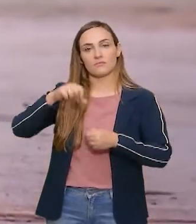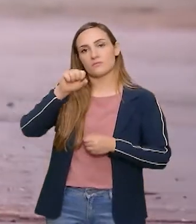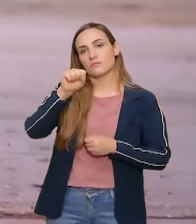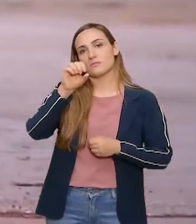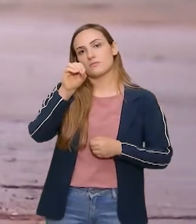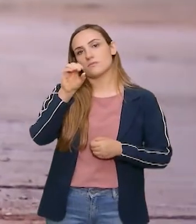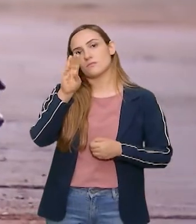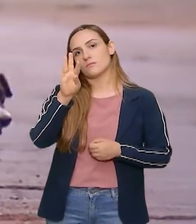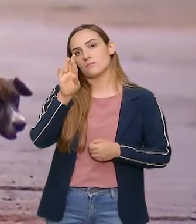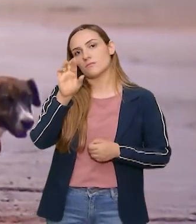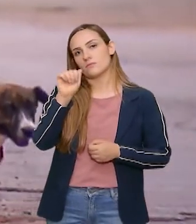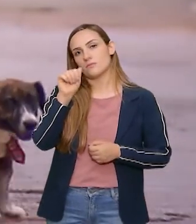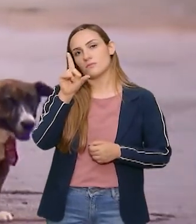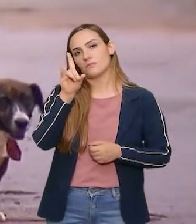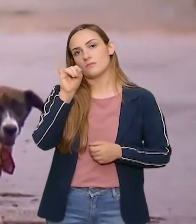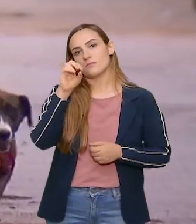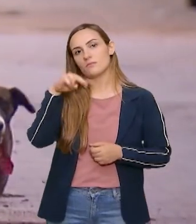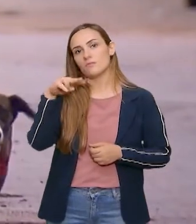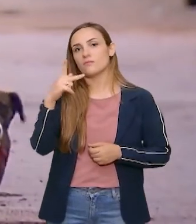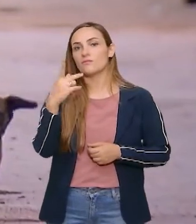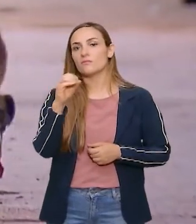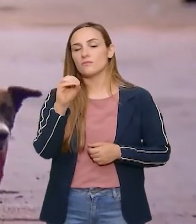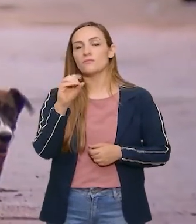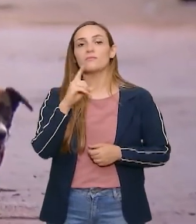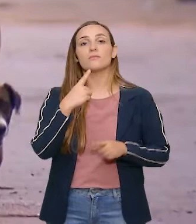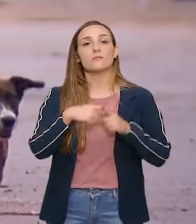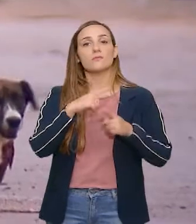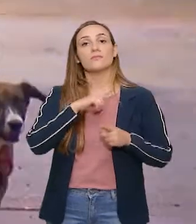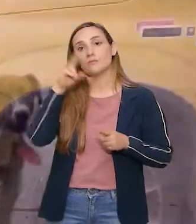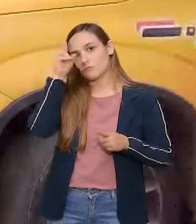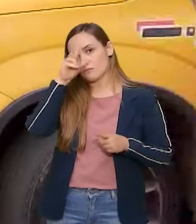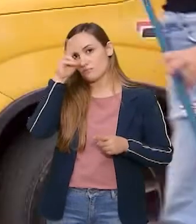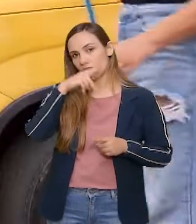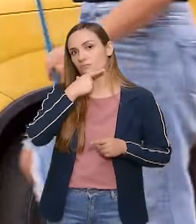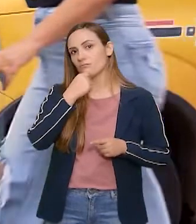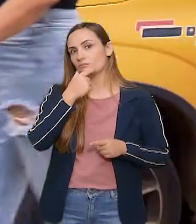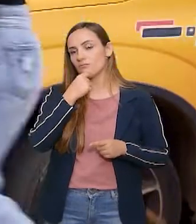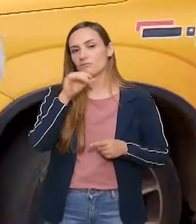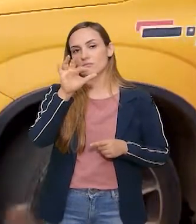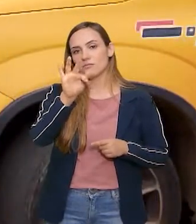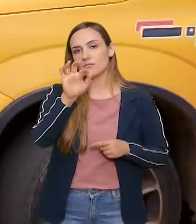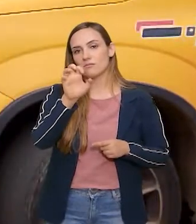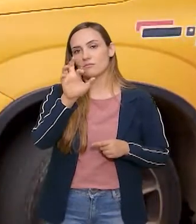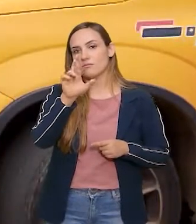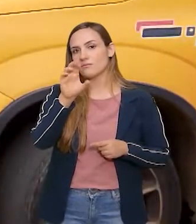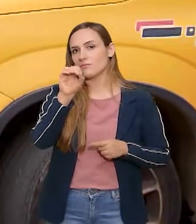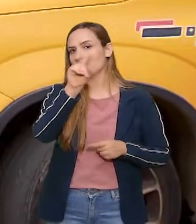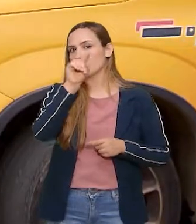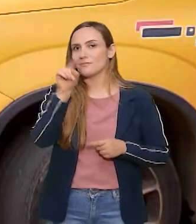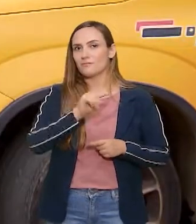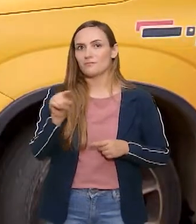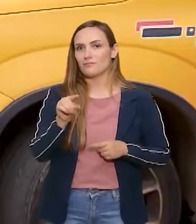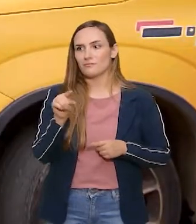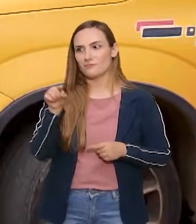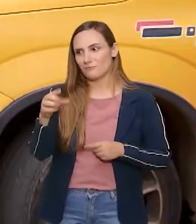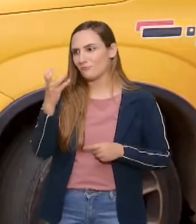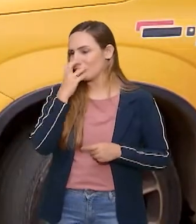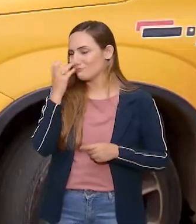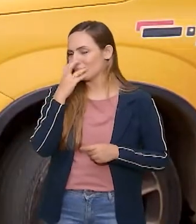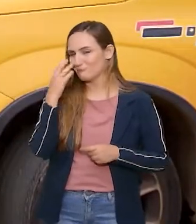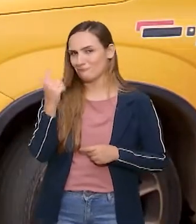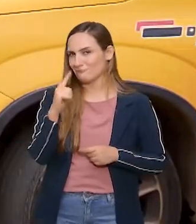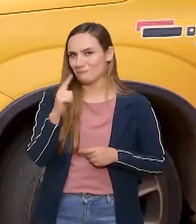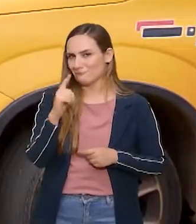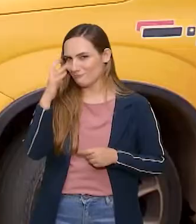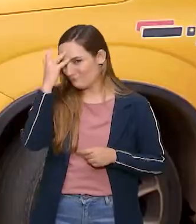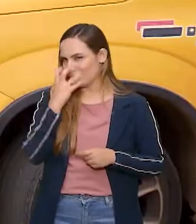Nossa reportagem veio em Sobradinho, a 15 quilômetros da área central de Brasília, para contar a história do Feroz, que de feroz